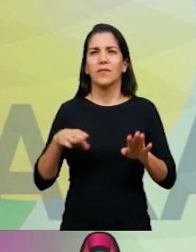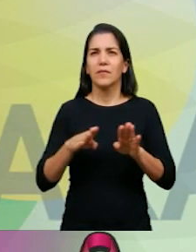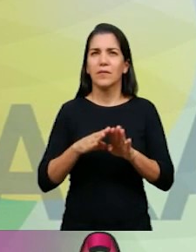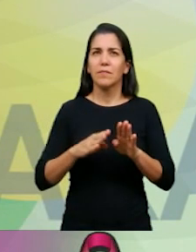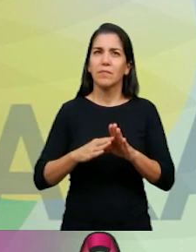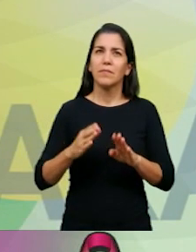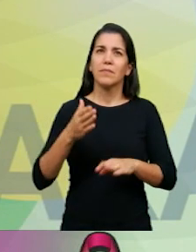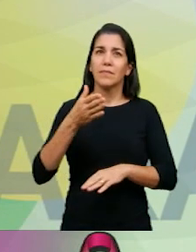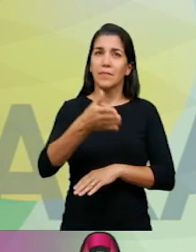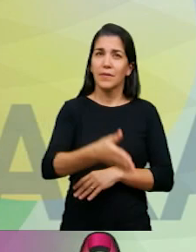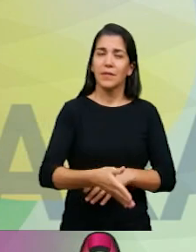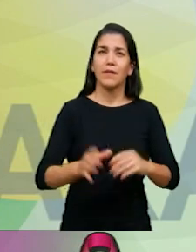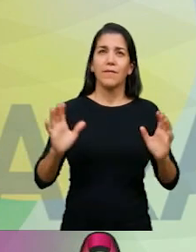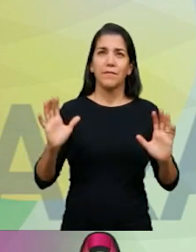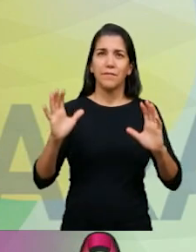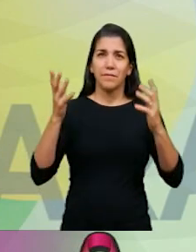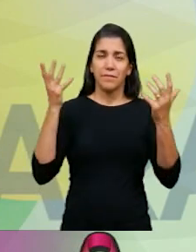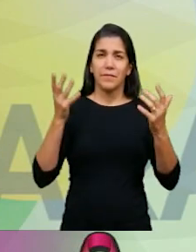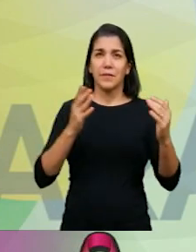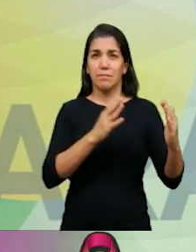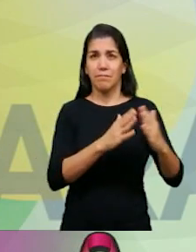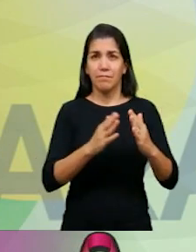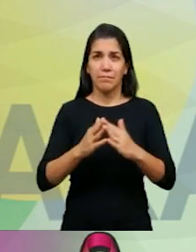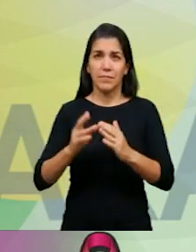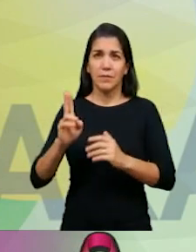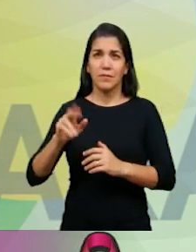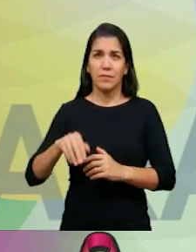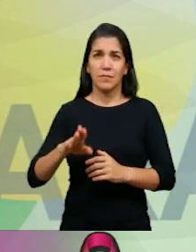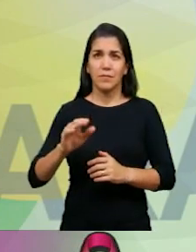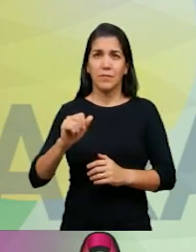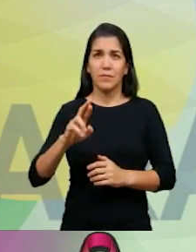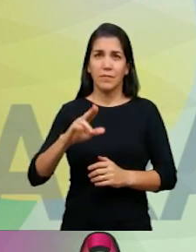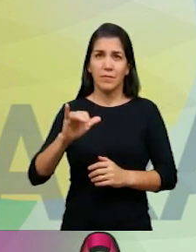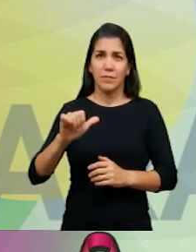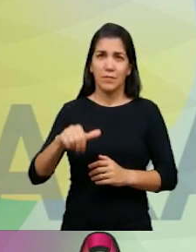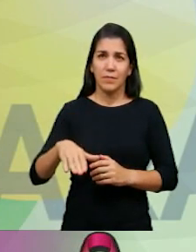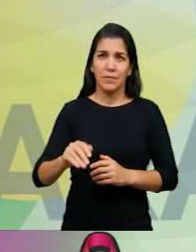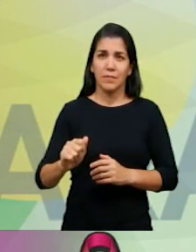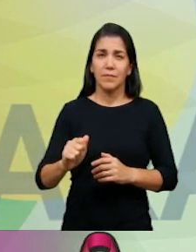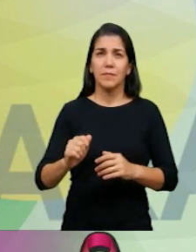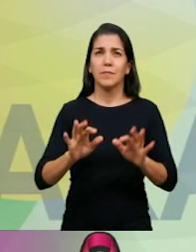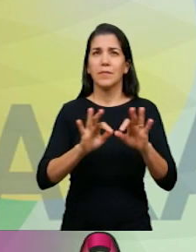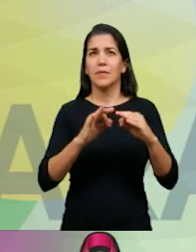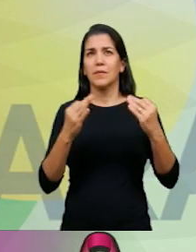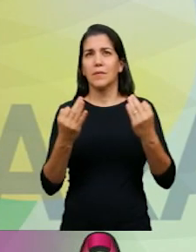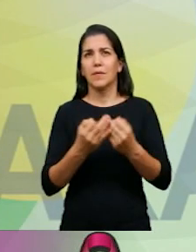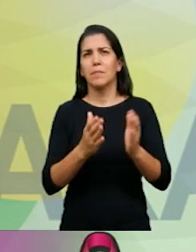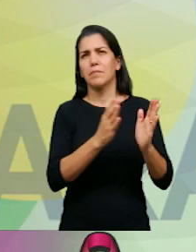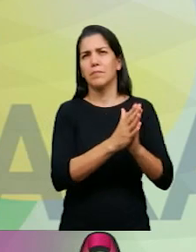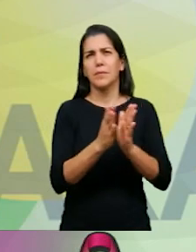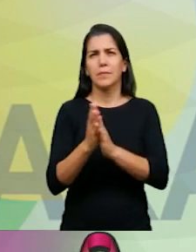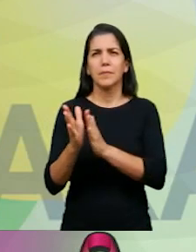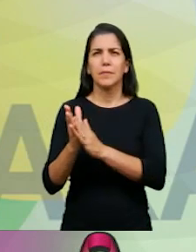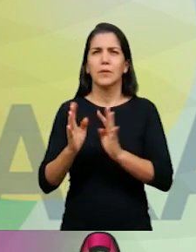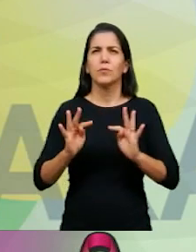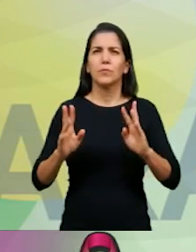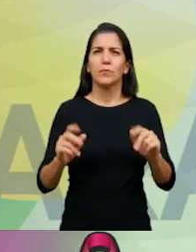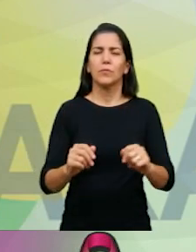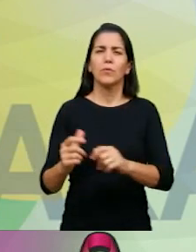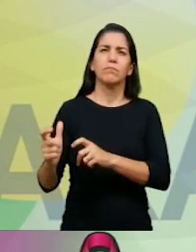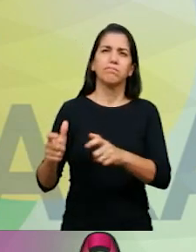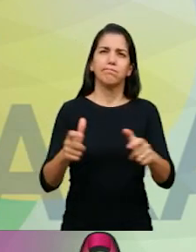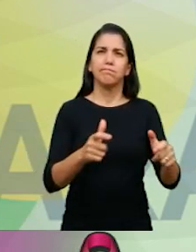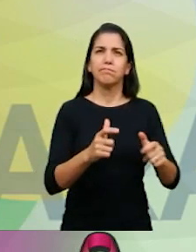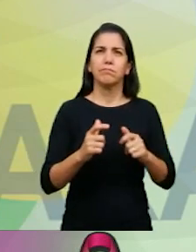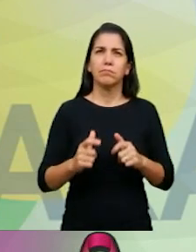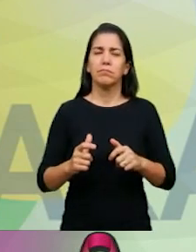bairro Moarama, organizado pela Ana Laura e pelos seus familiares, e parabenizo cada um dos bairros, cada uma das lideranças, que todos os